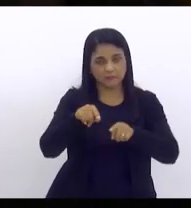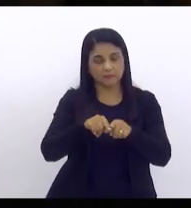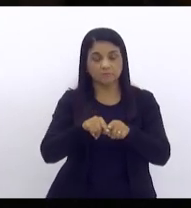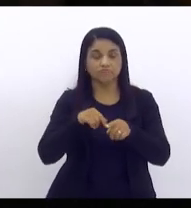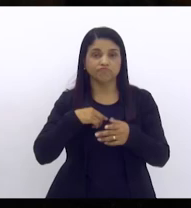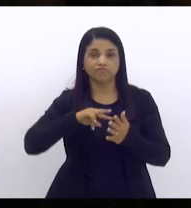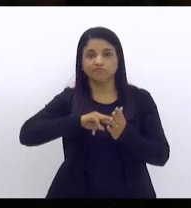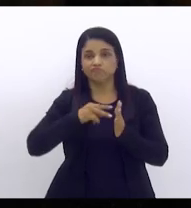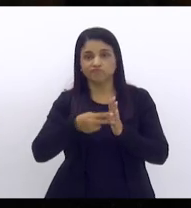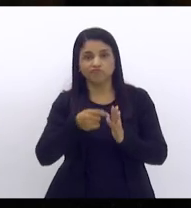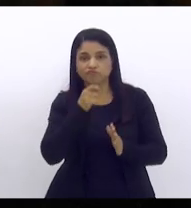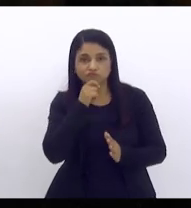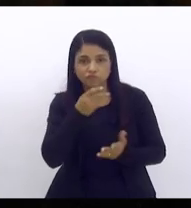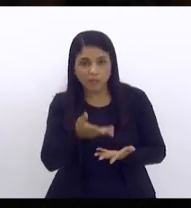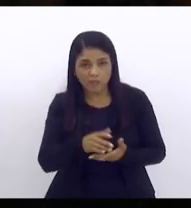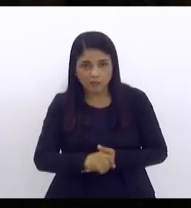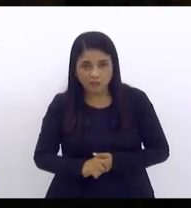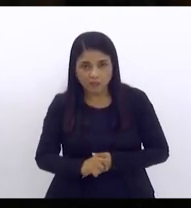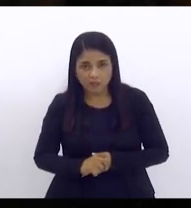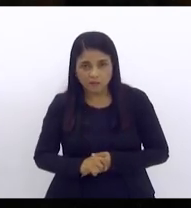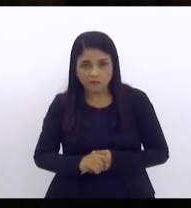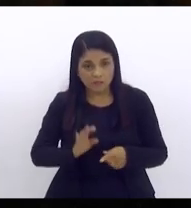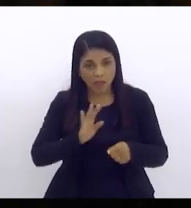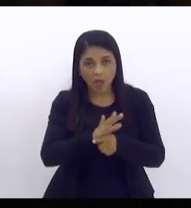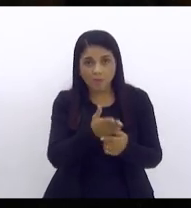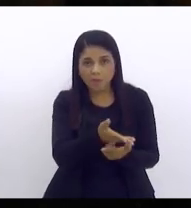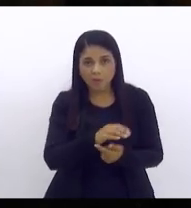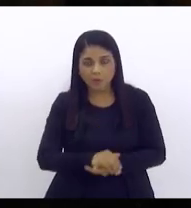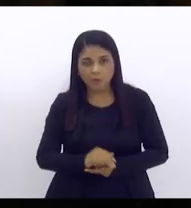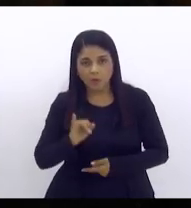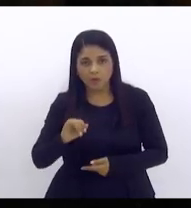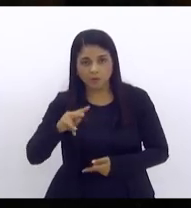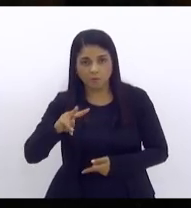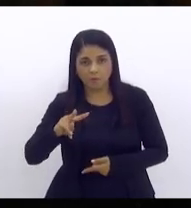sentido. Passo seguinte, já em